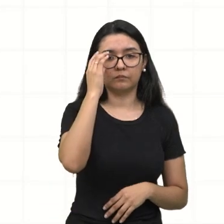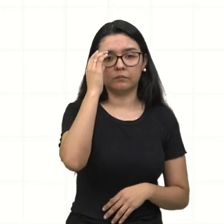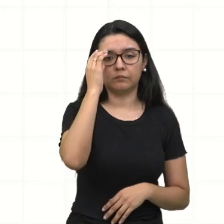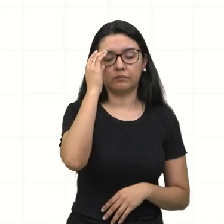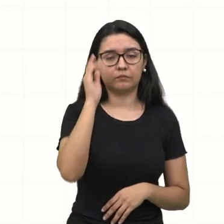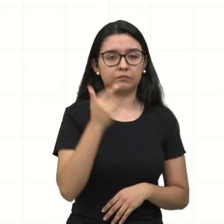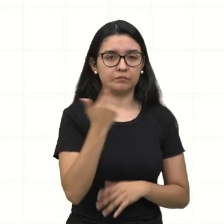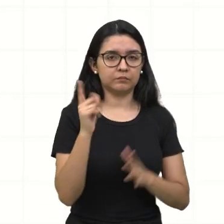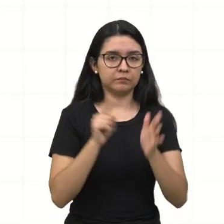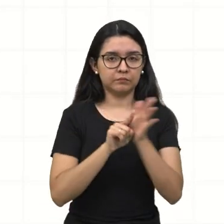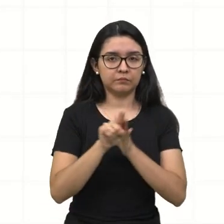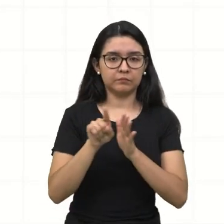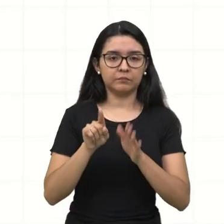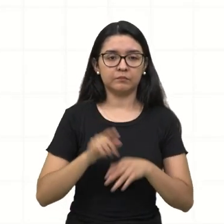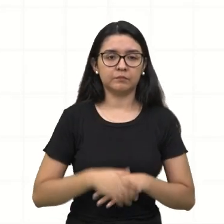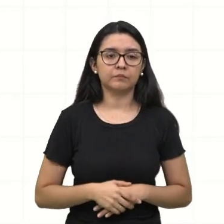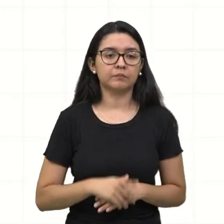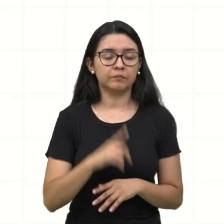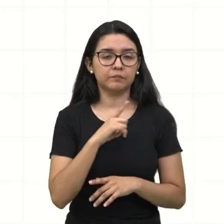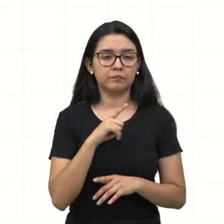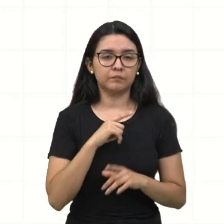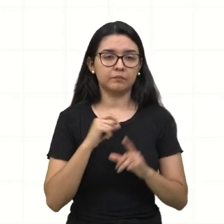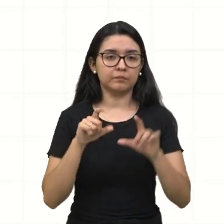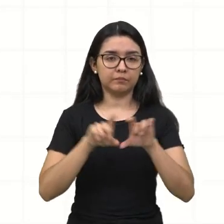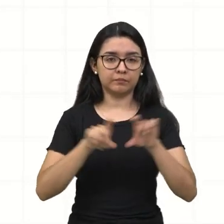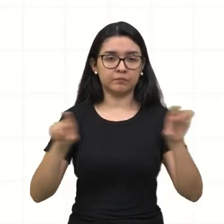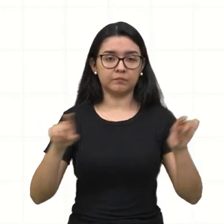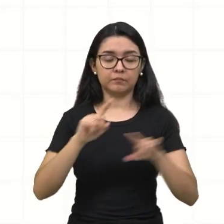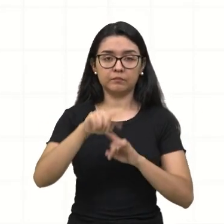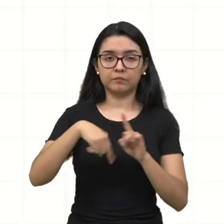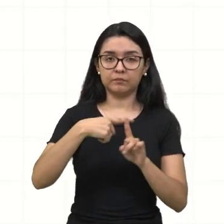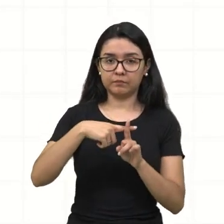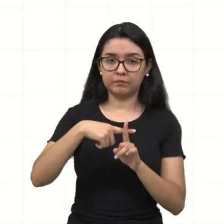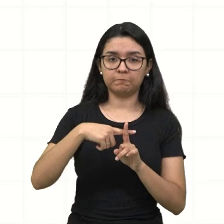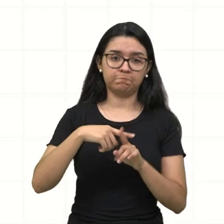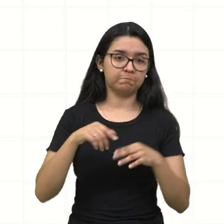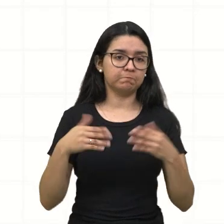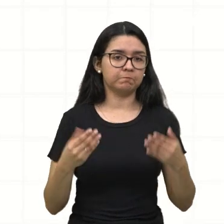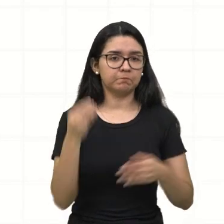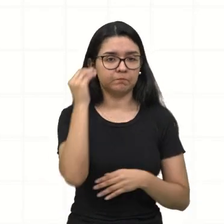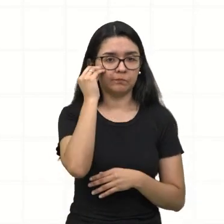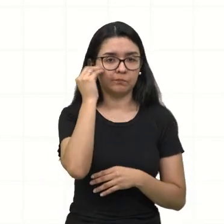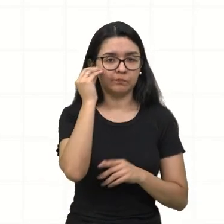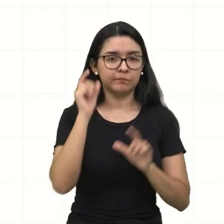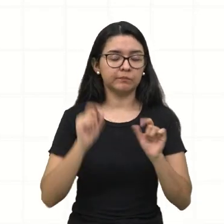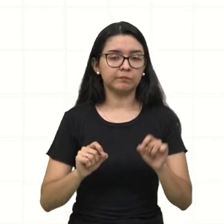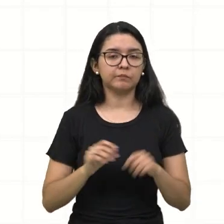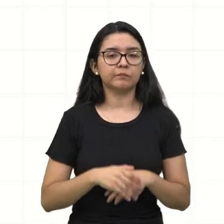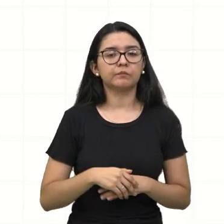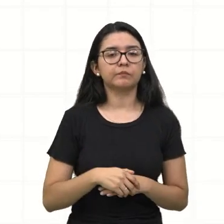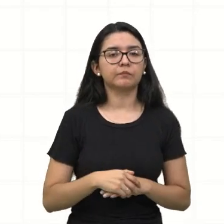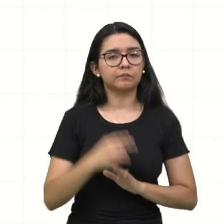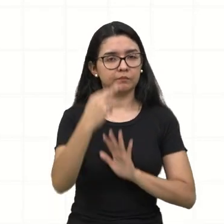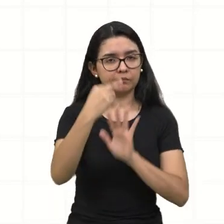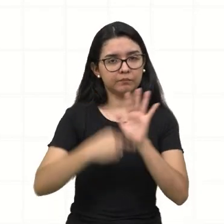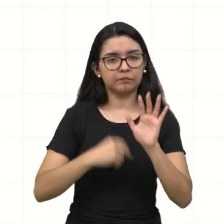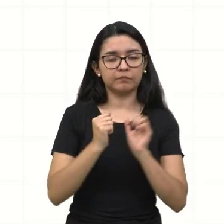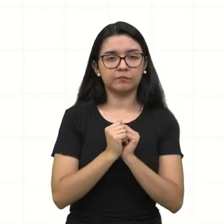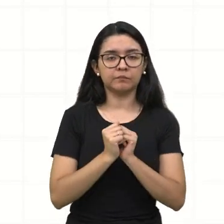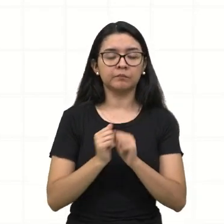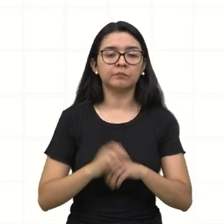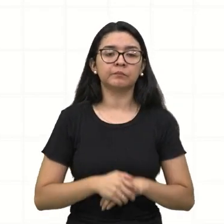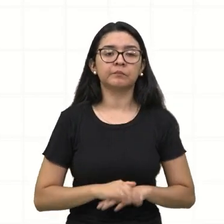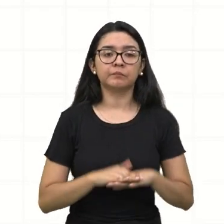Próximo problema, né? Aqui temos um problema envolvendo adição. Então vamos acompanhar a leitura aqui.